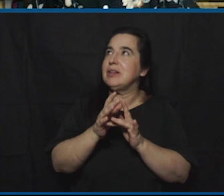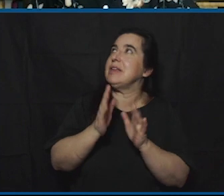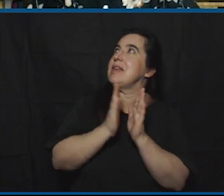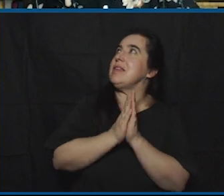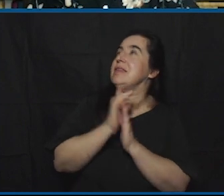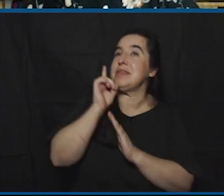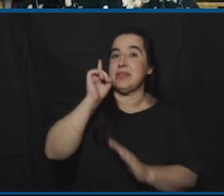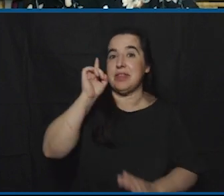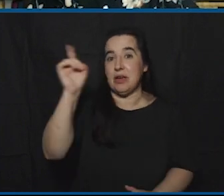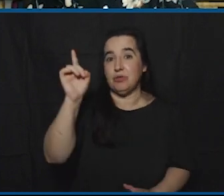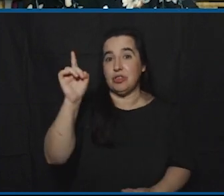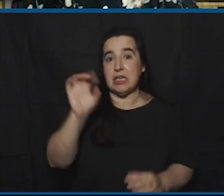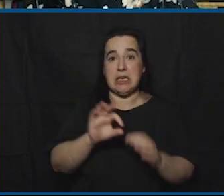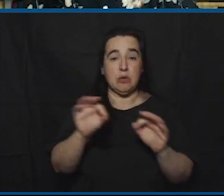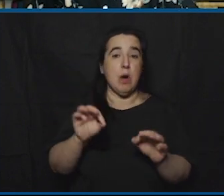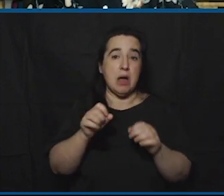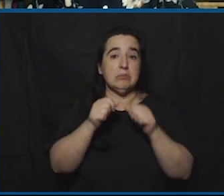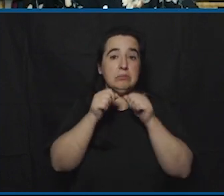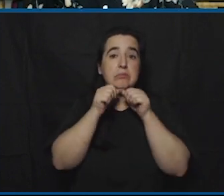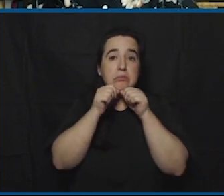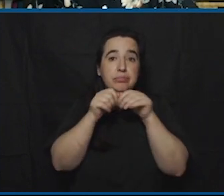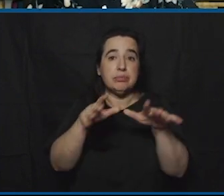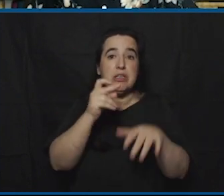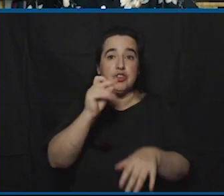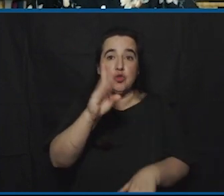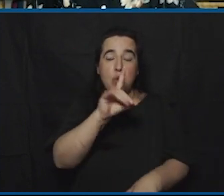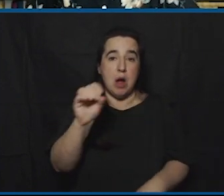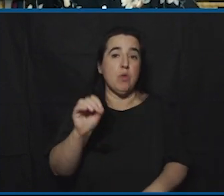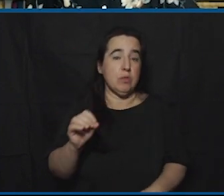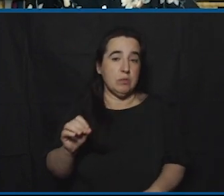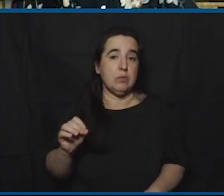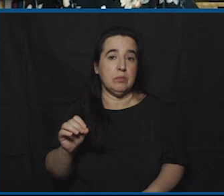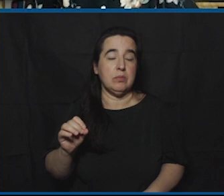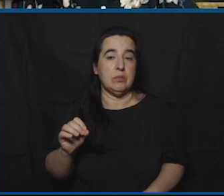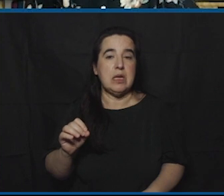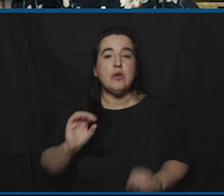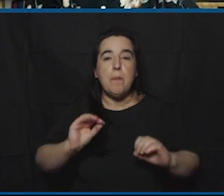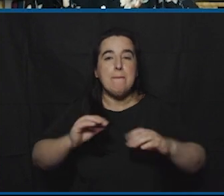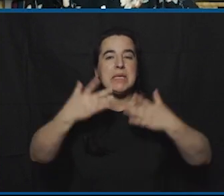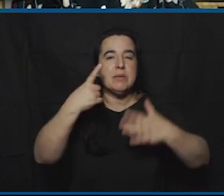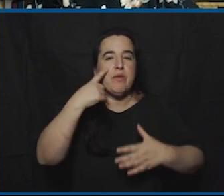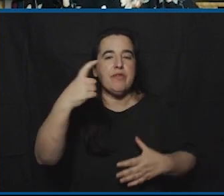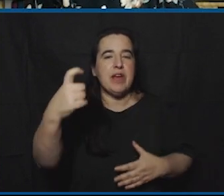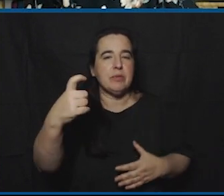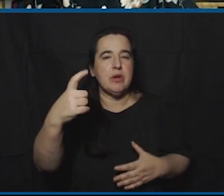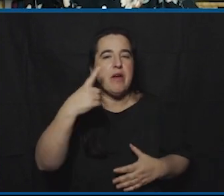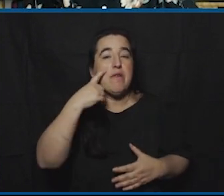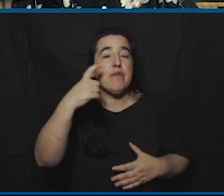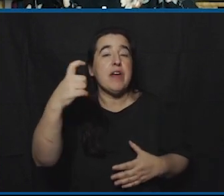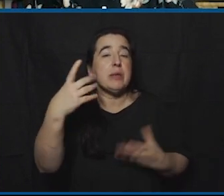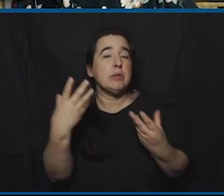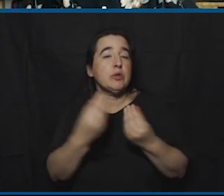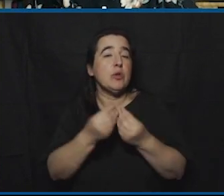com aquilo que nos diz o apóstolo João, diz que no princípio era o Verbo, e o Verbo estava com Deus,